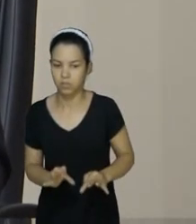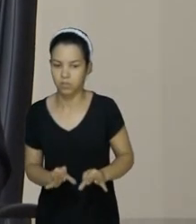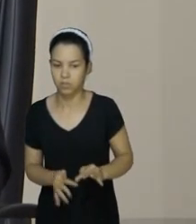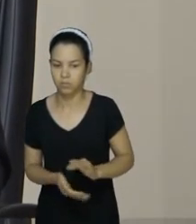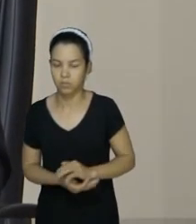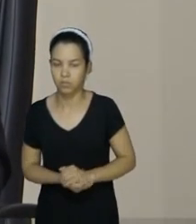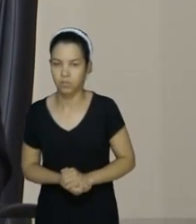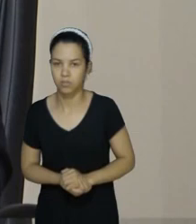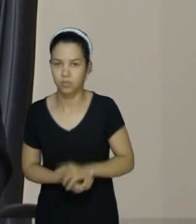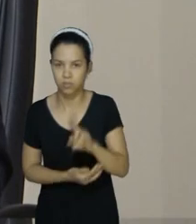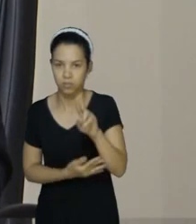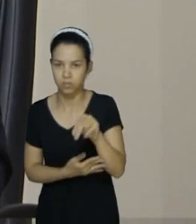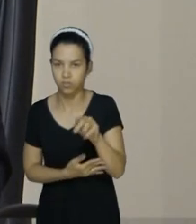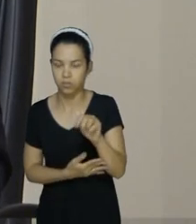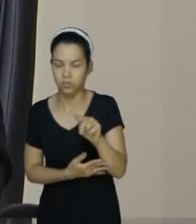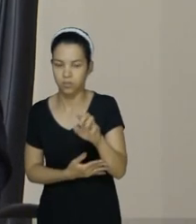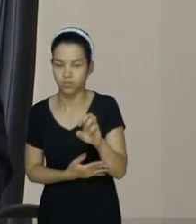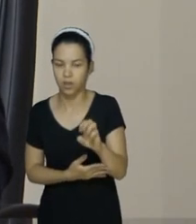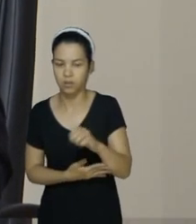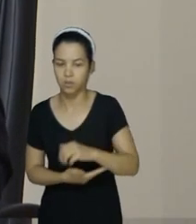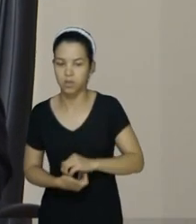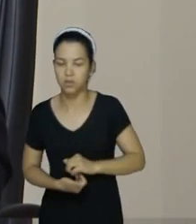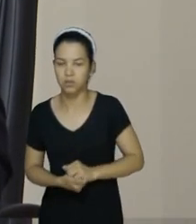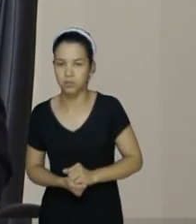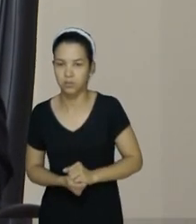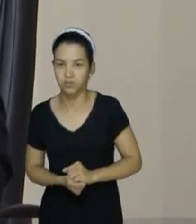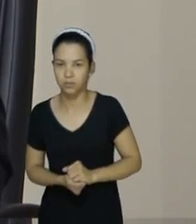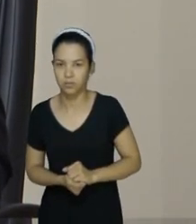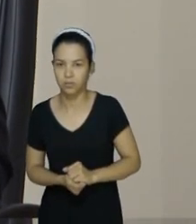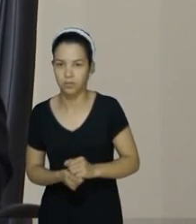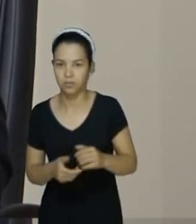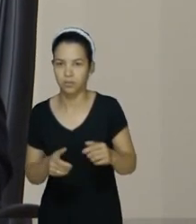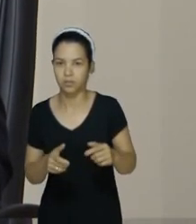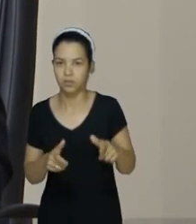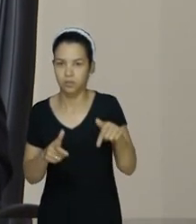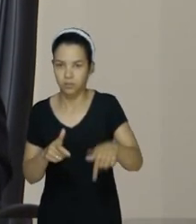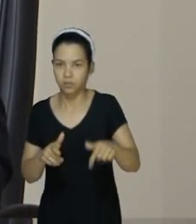a Unali continue sendo a casa dos legisladores